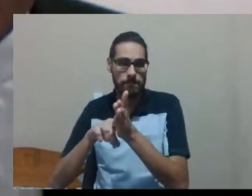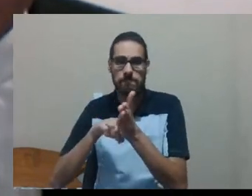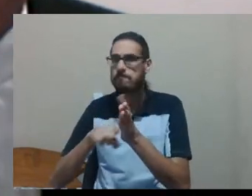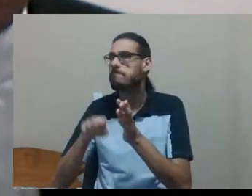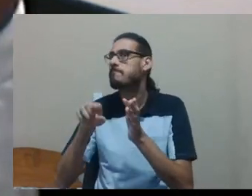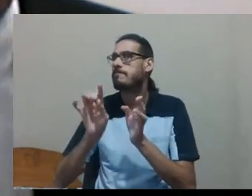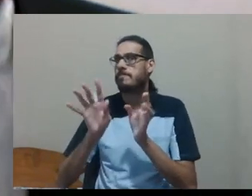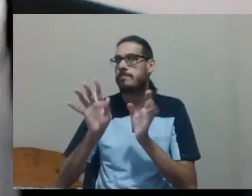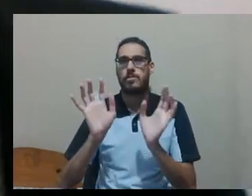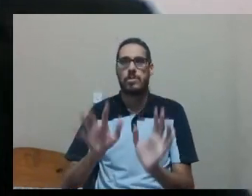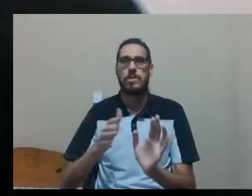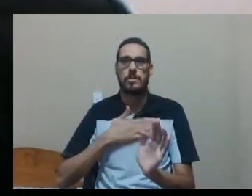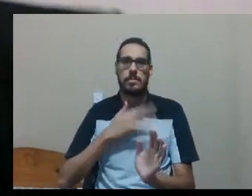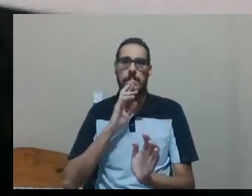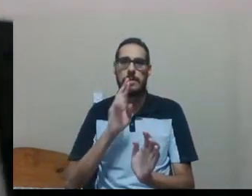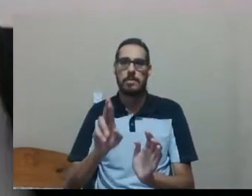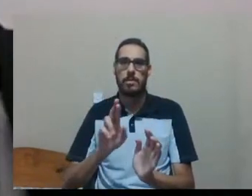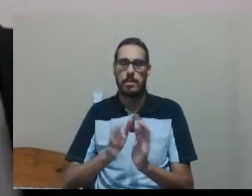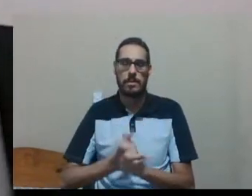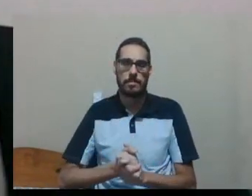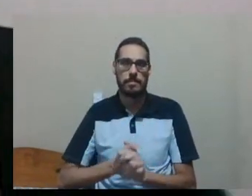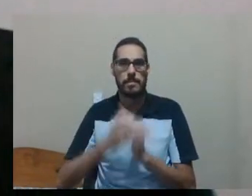minha resposta. Muito obrigado.